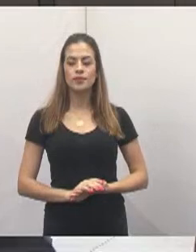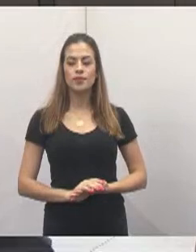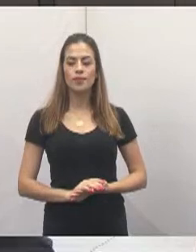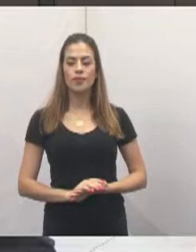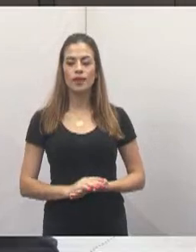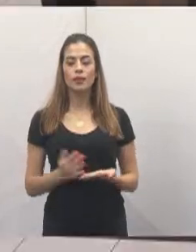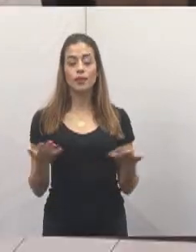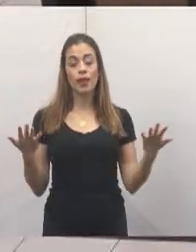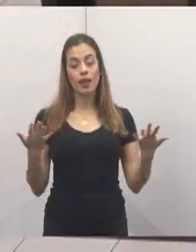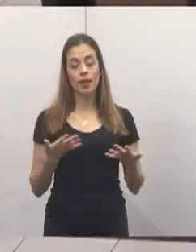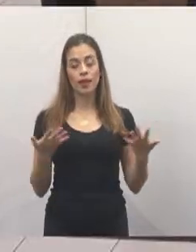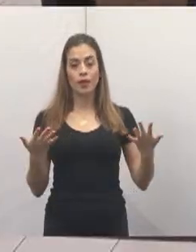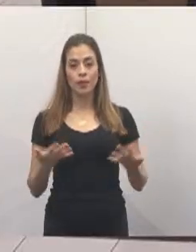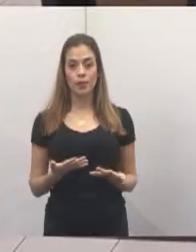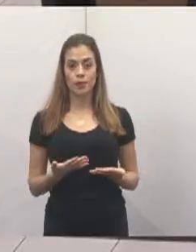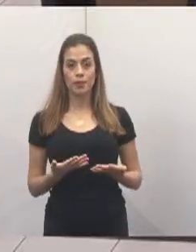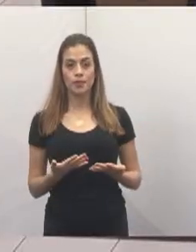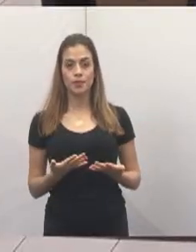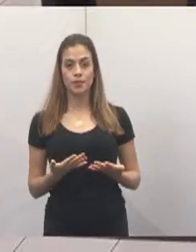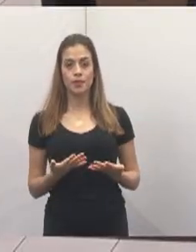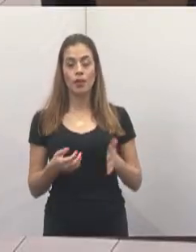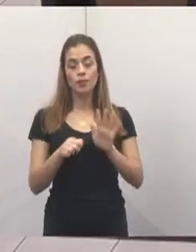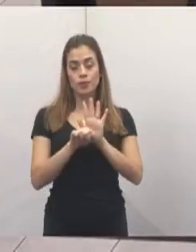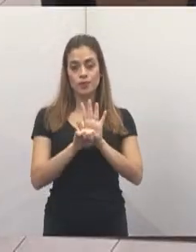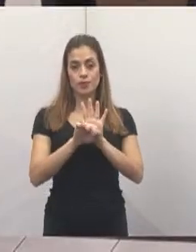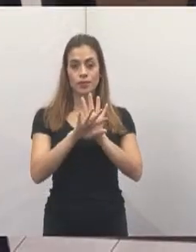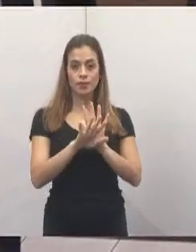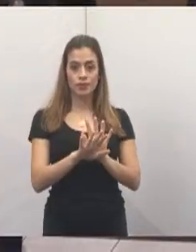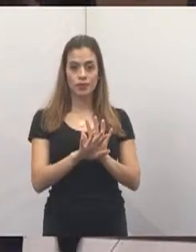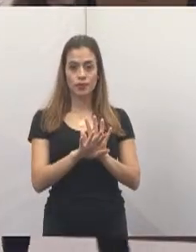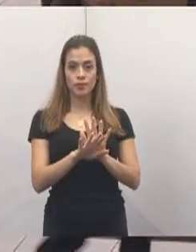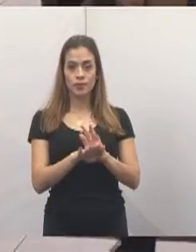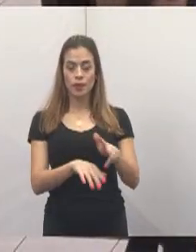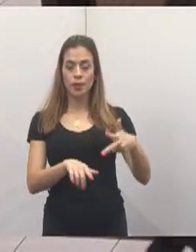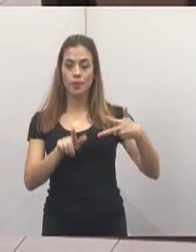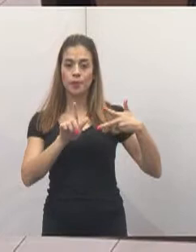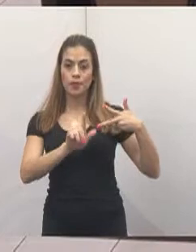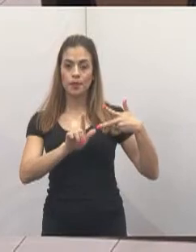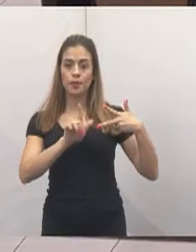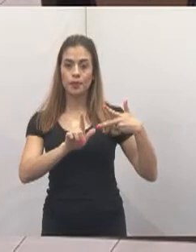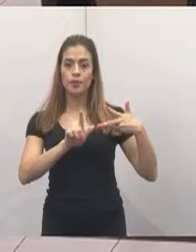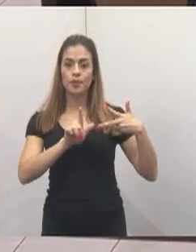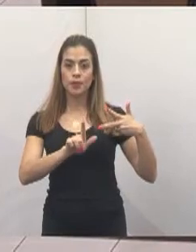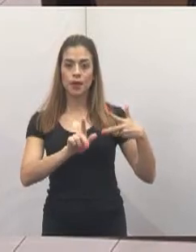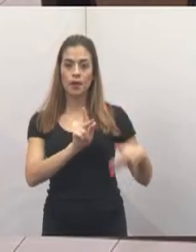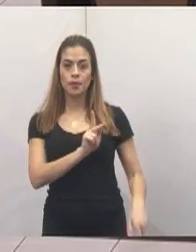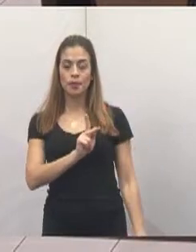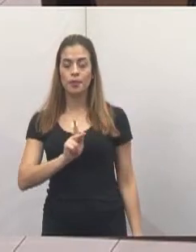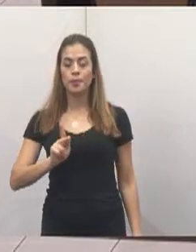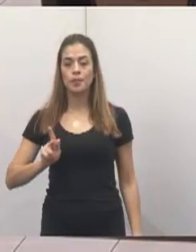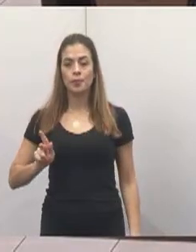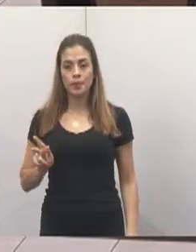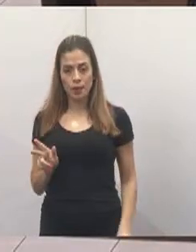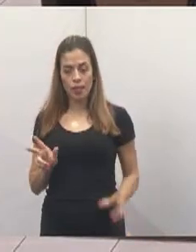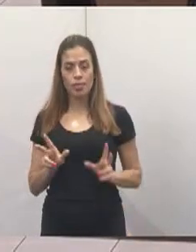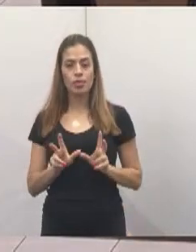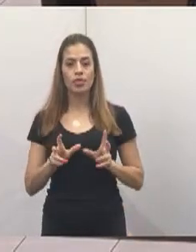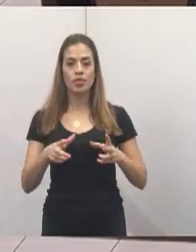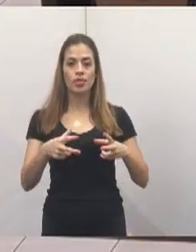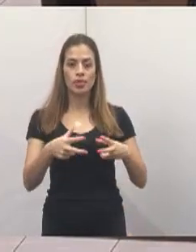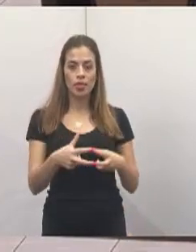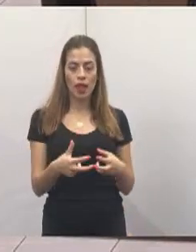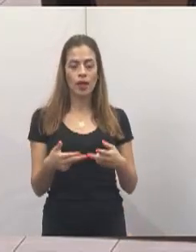Senhoras e senhores, passaremos agora aos indicados pelo Poder Legislativo através da presidência desta Casa. E